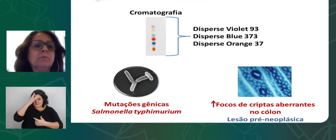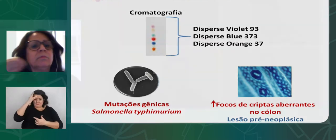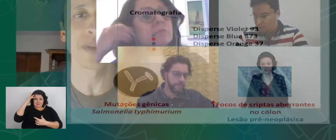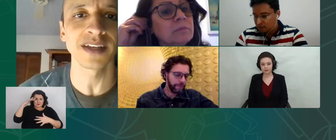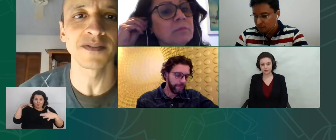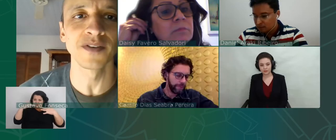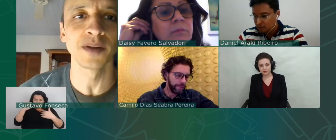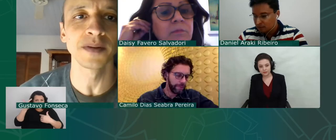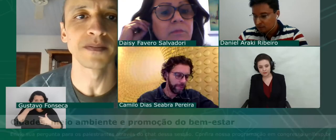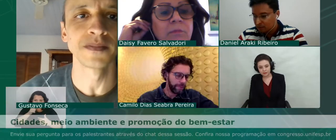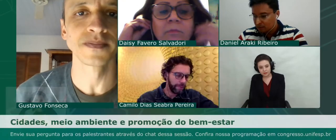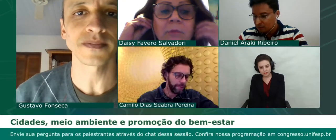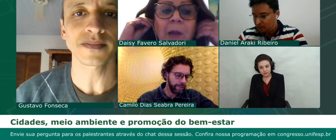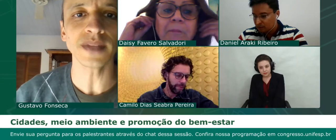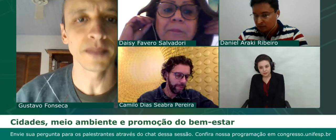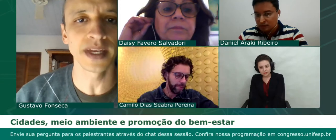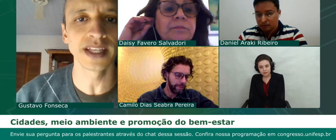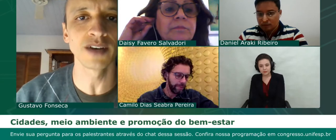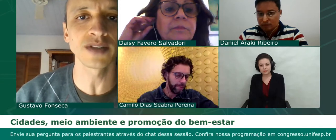bem na plataforma.